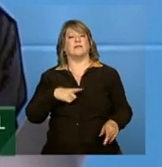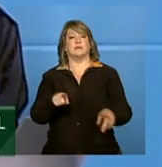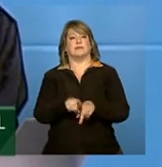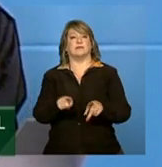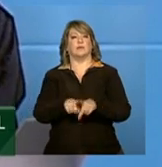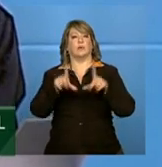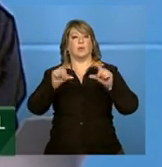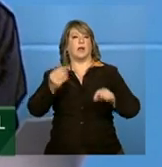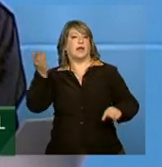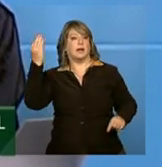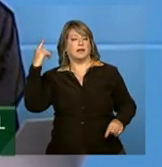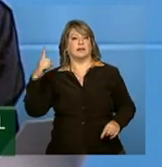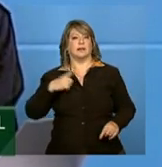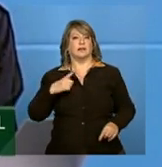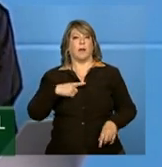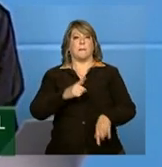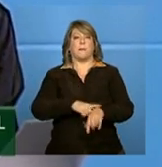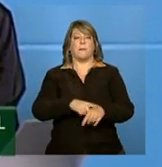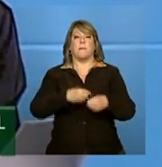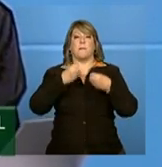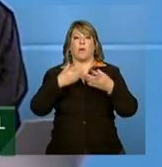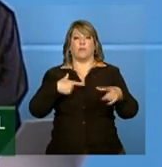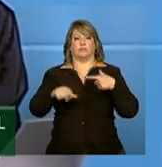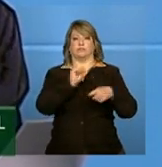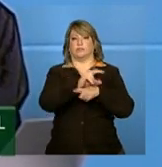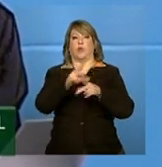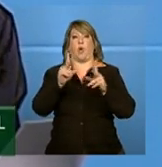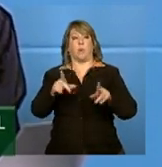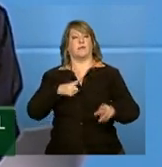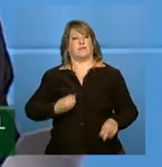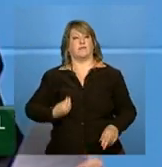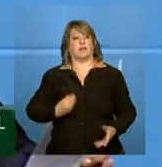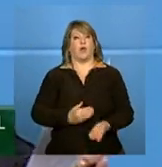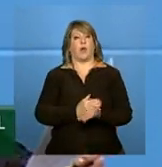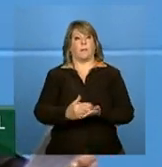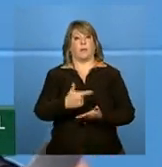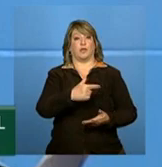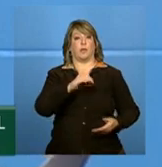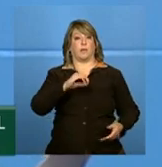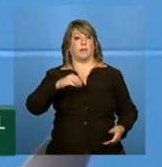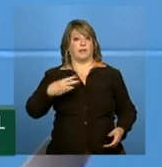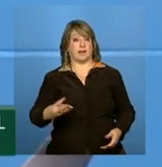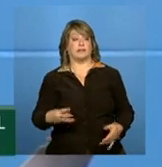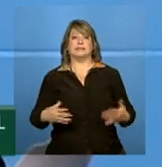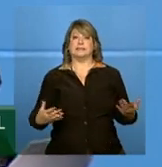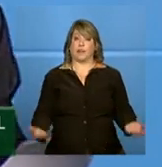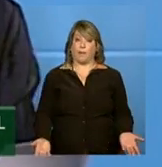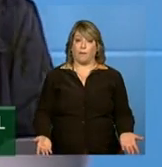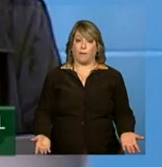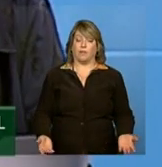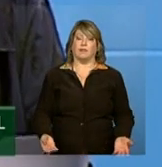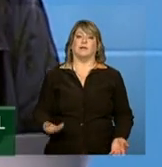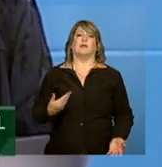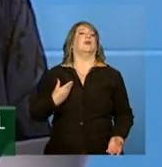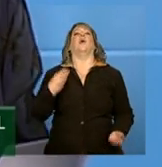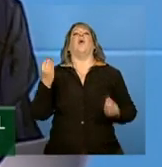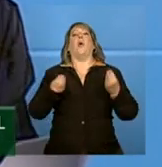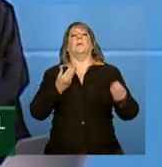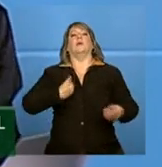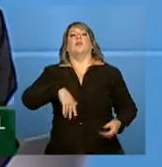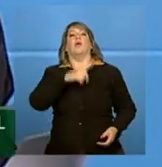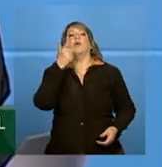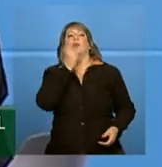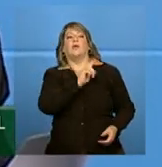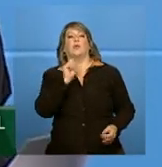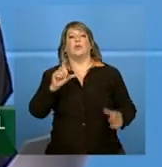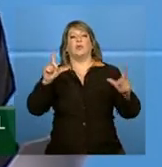em períodos de prosperidade e geração de emprego, como vivemos a partir de 2003. Portanto, como nós conquistamos a